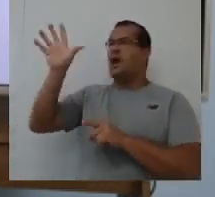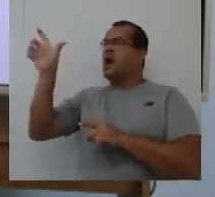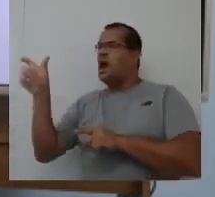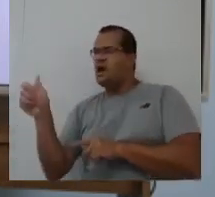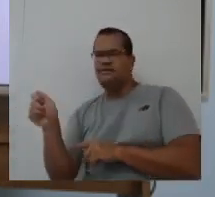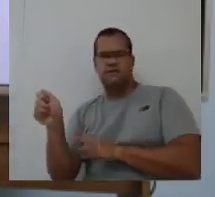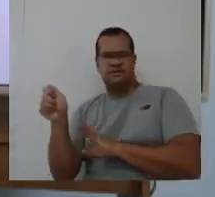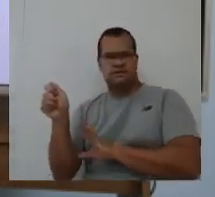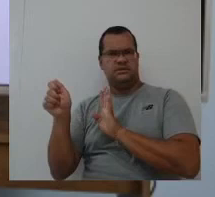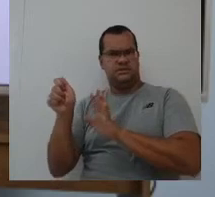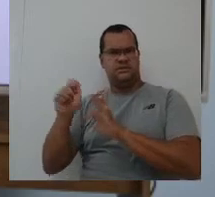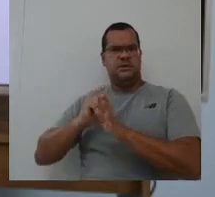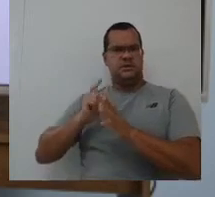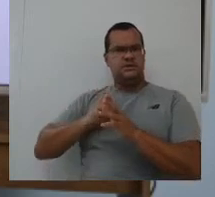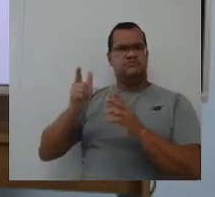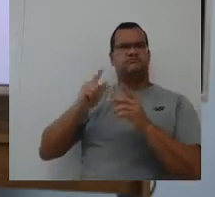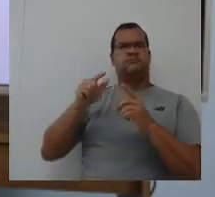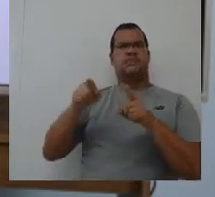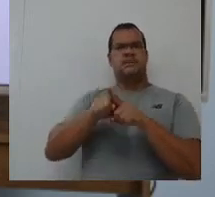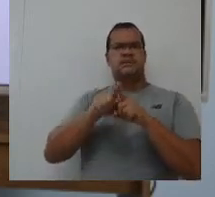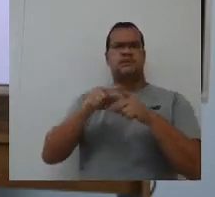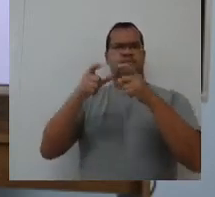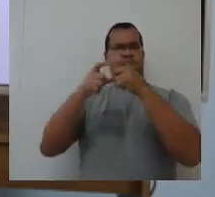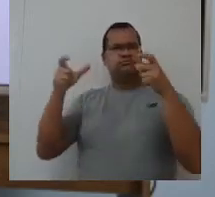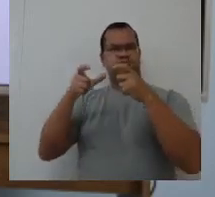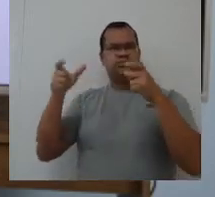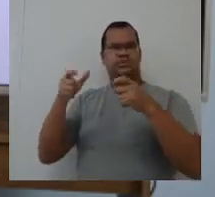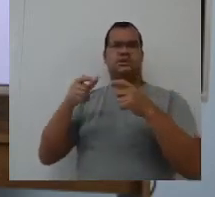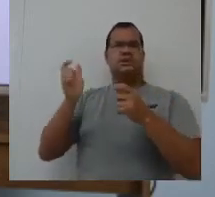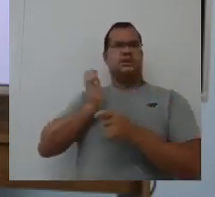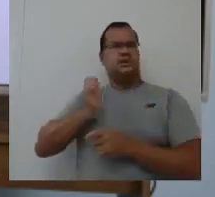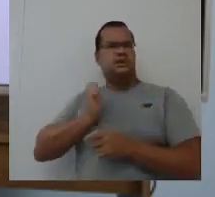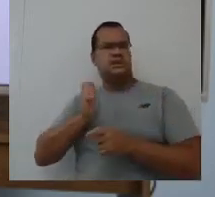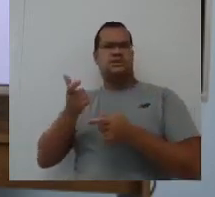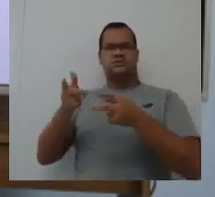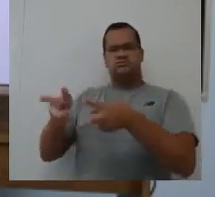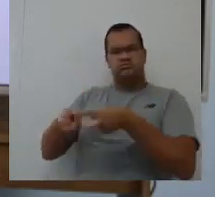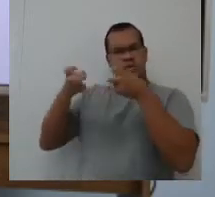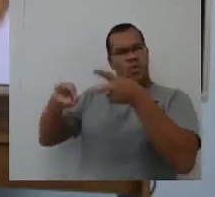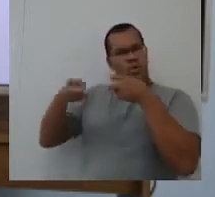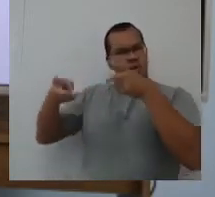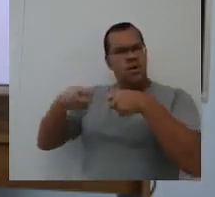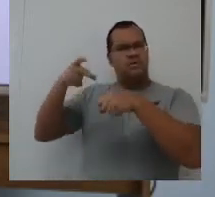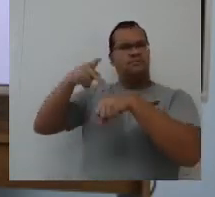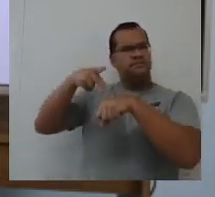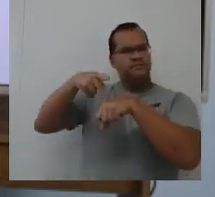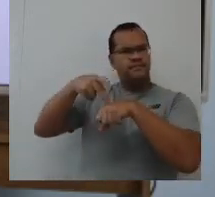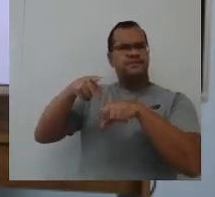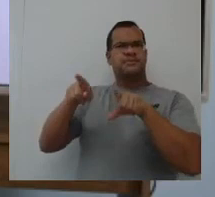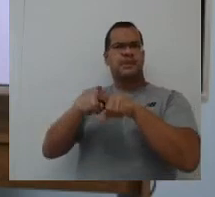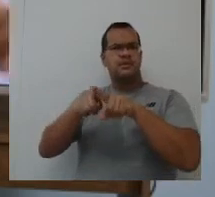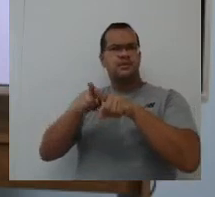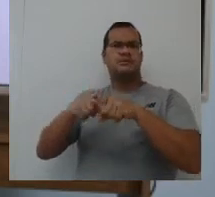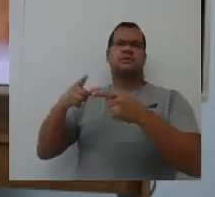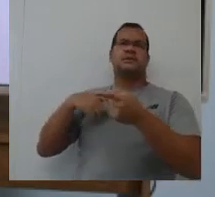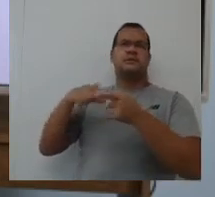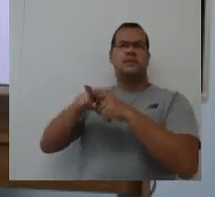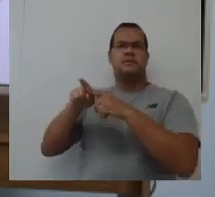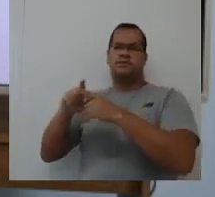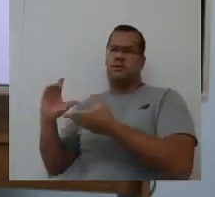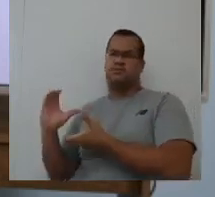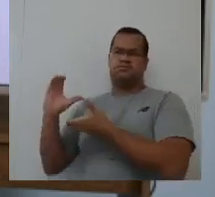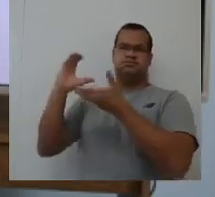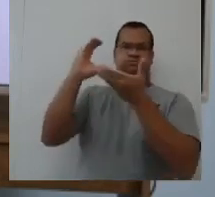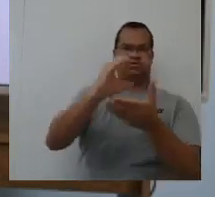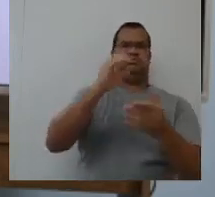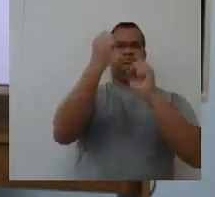das potências pelo controle de territórios ricos em minérios com mercado para consumir parte dos seus produtos excedentes da indústria.